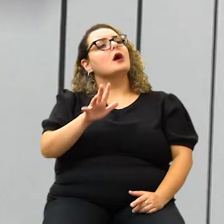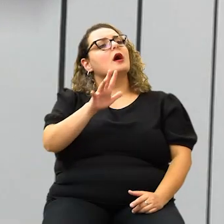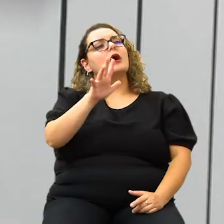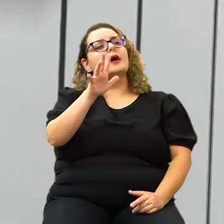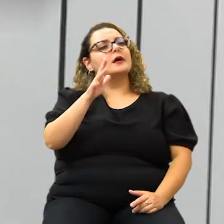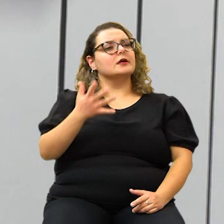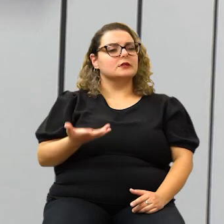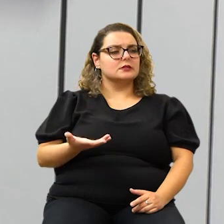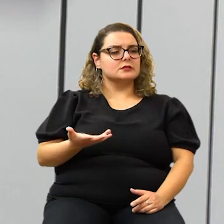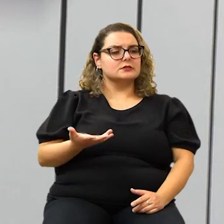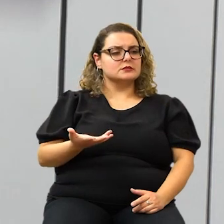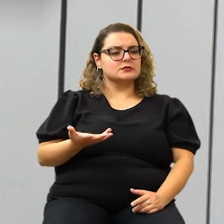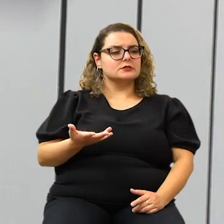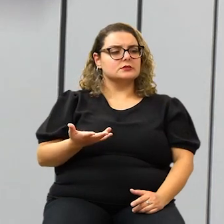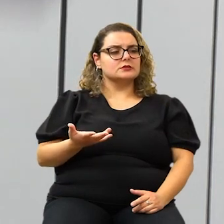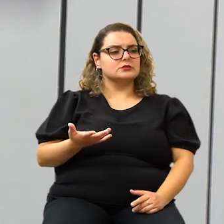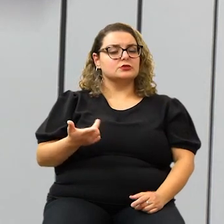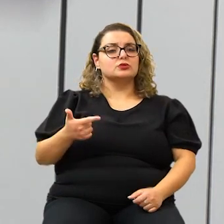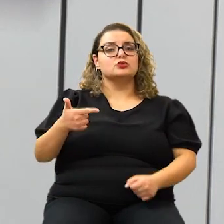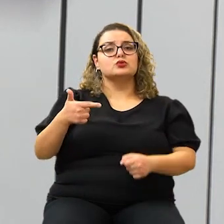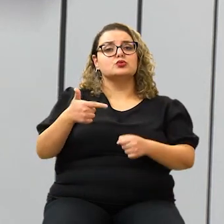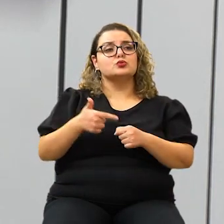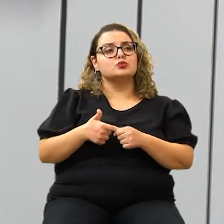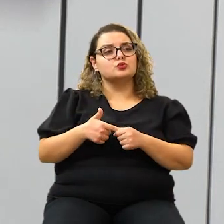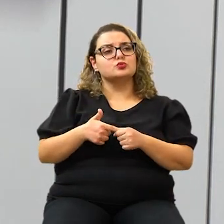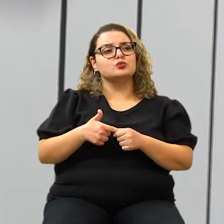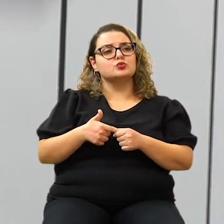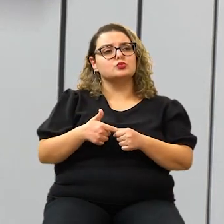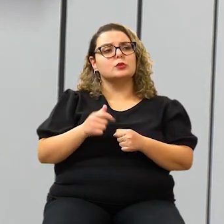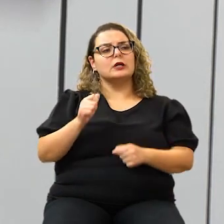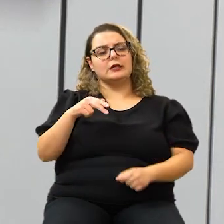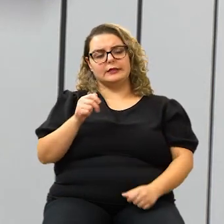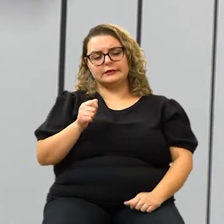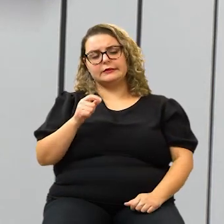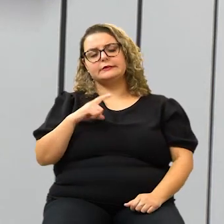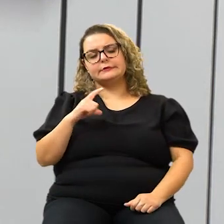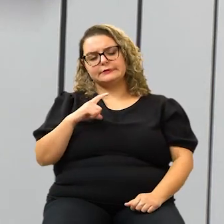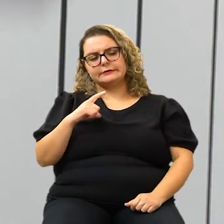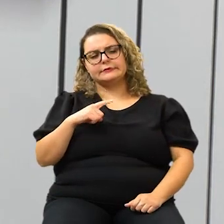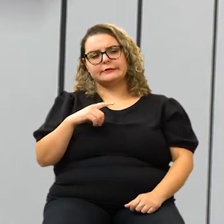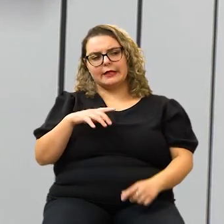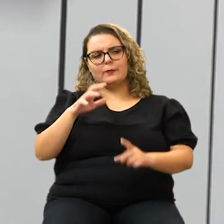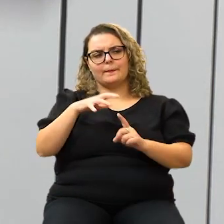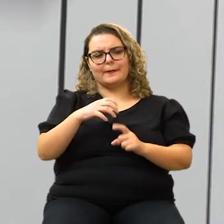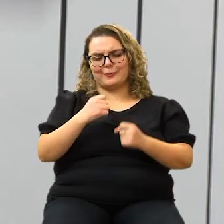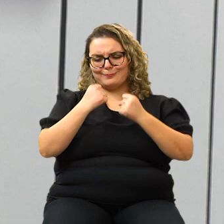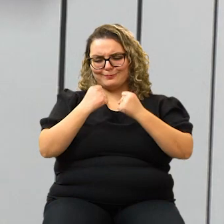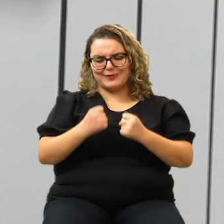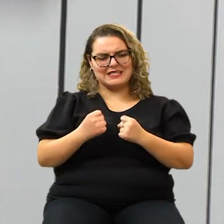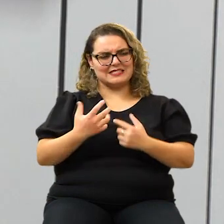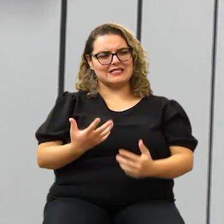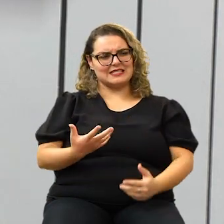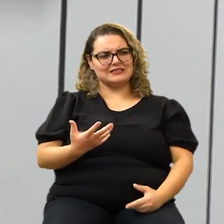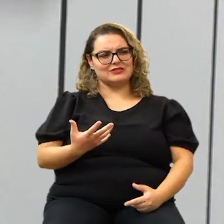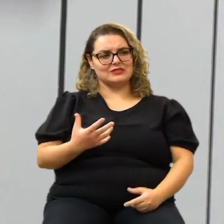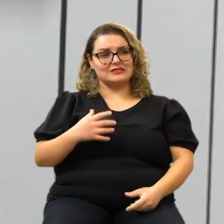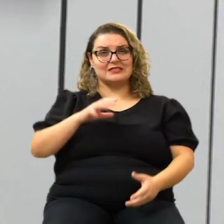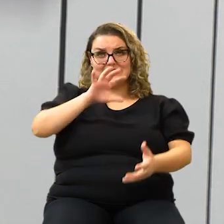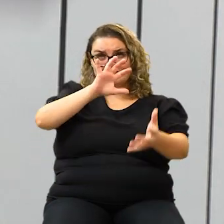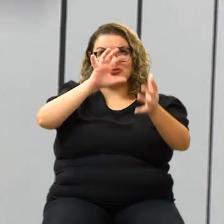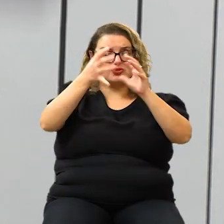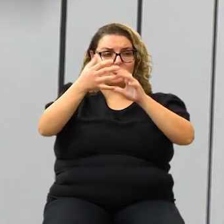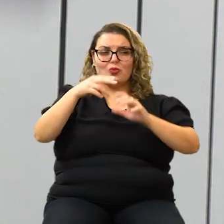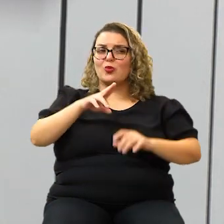são emitidos aí dos combustíveis, Ana, tem um impacto aí agressivo na questão dessa